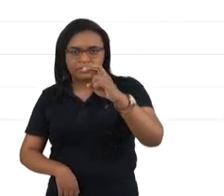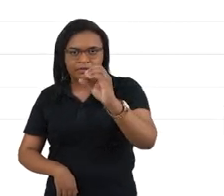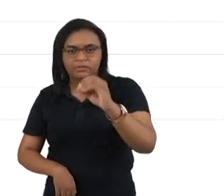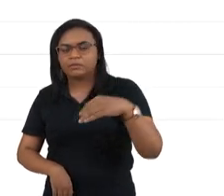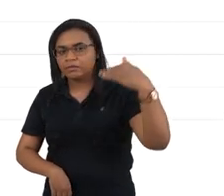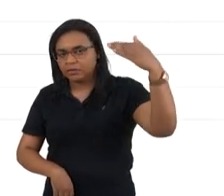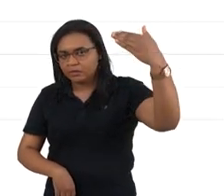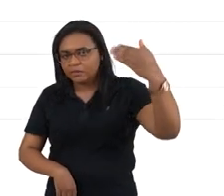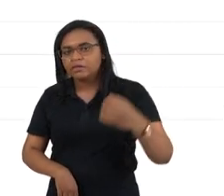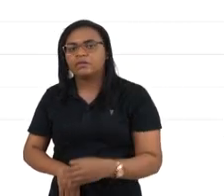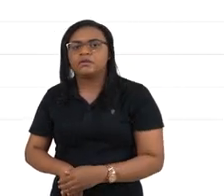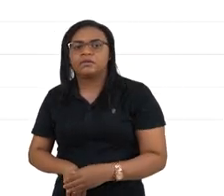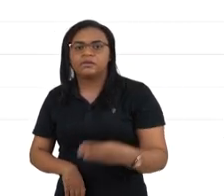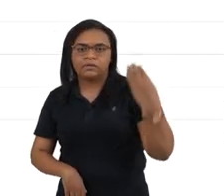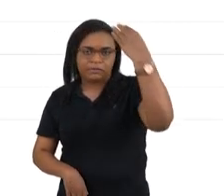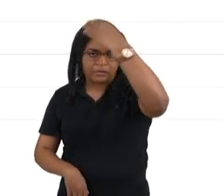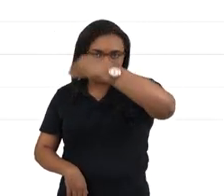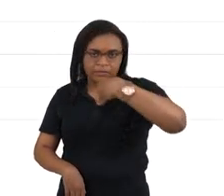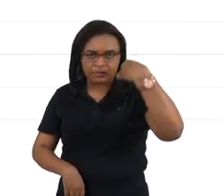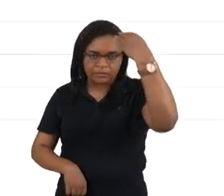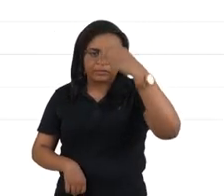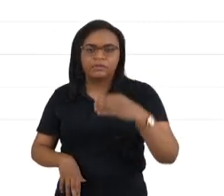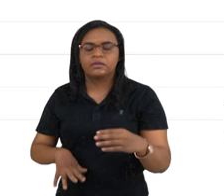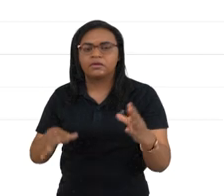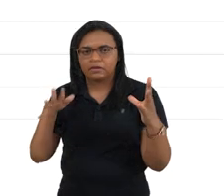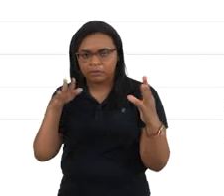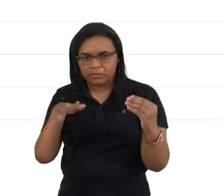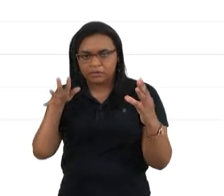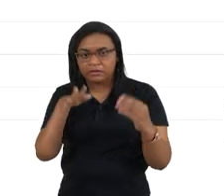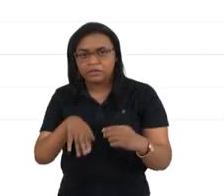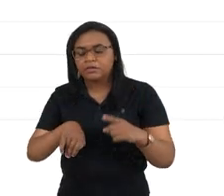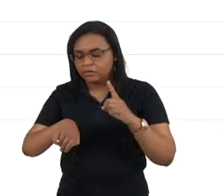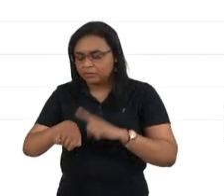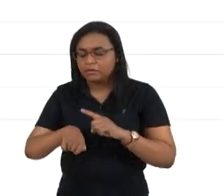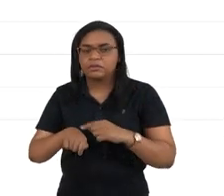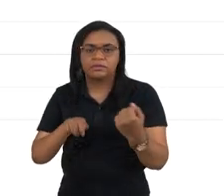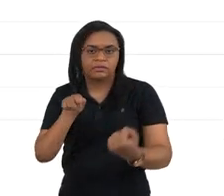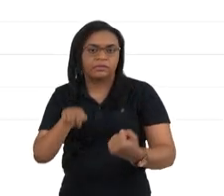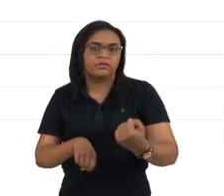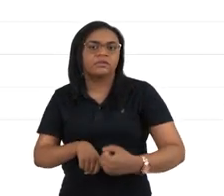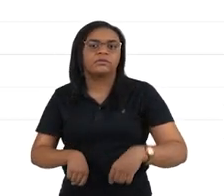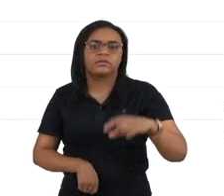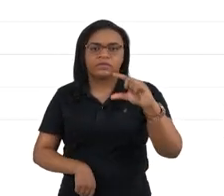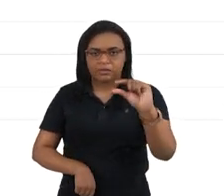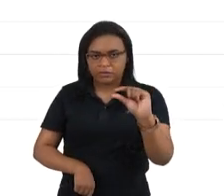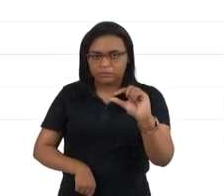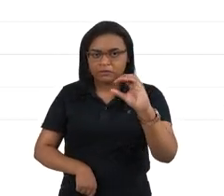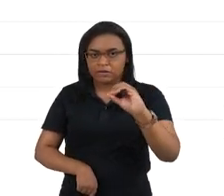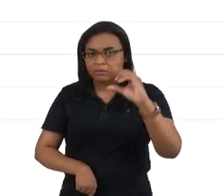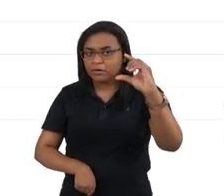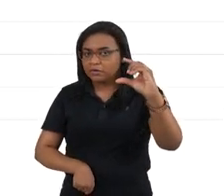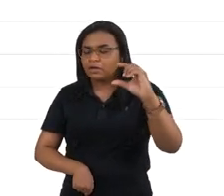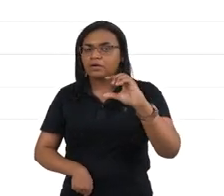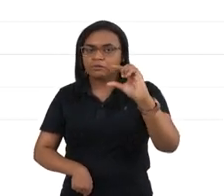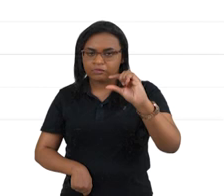andando a 450 de velocidade. Aumentei muito a minha velocidade, então o tempo vai aumentar ou diminuir? Vai diminuir, gente, porque eu vou andar